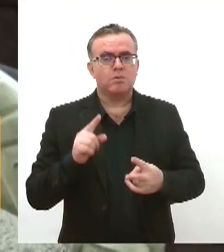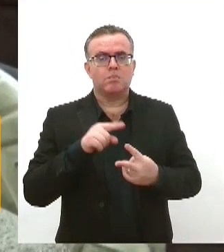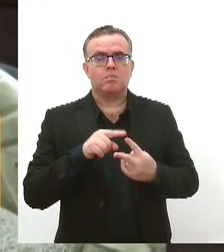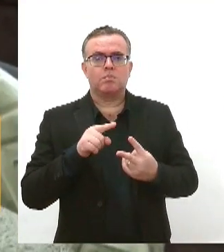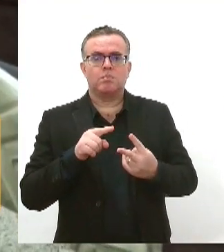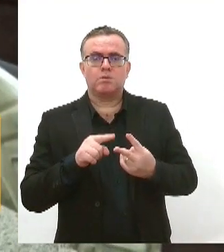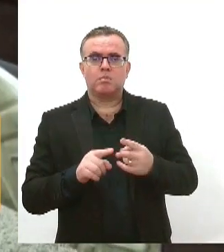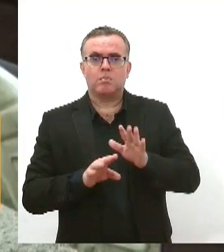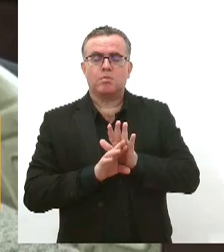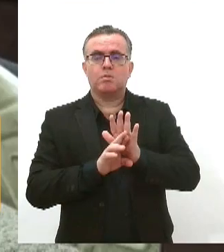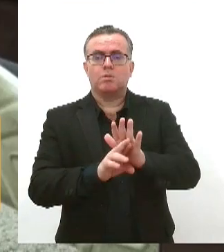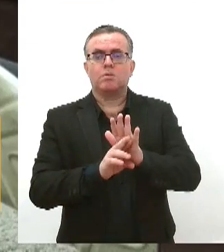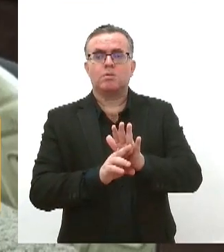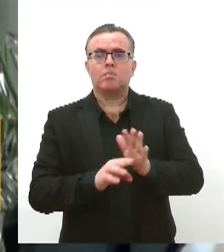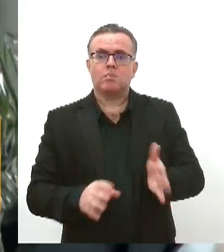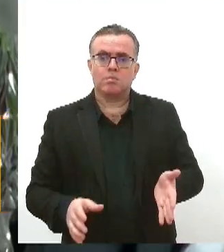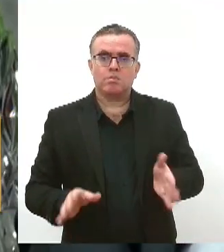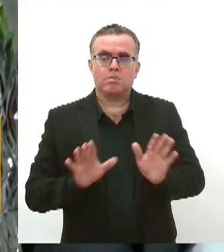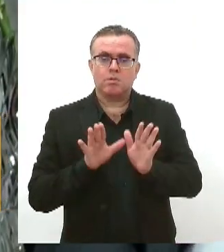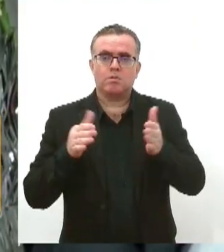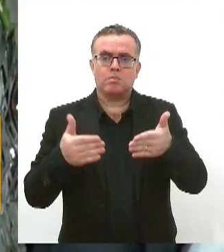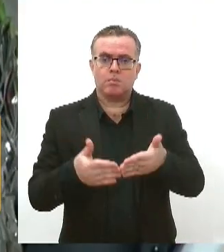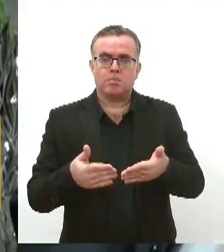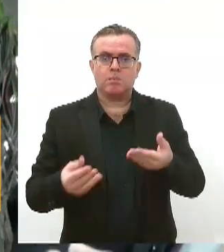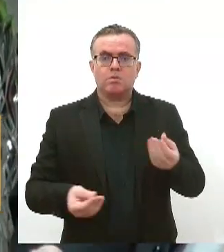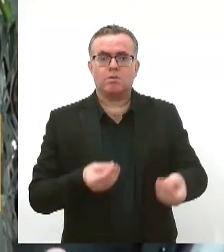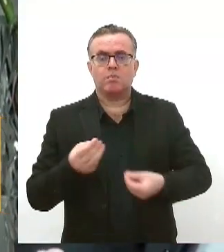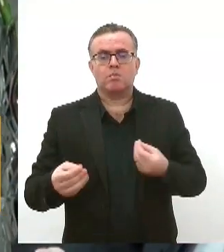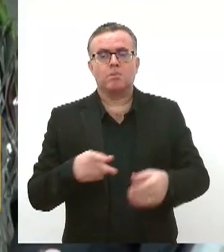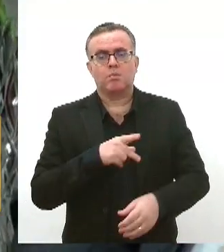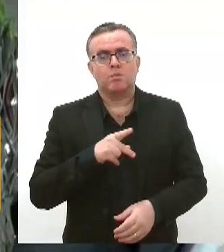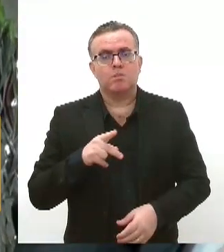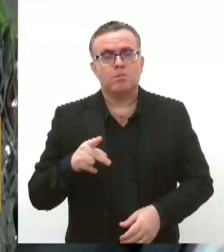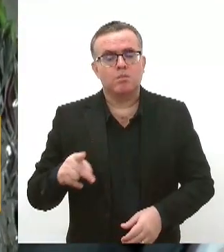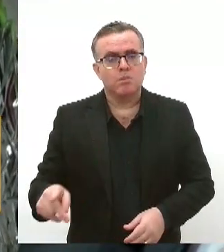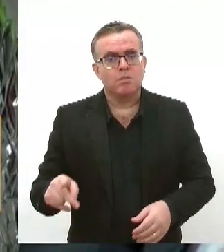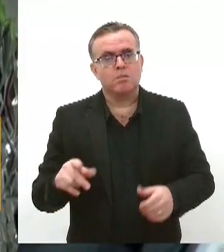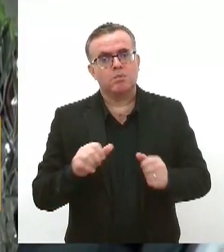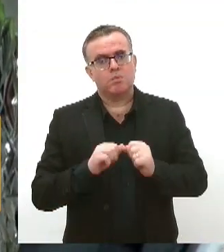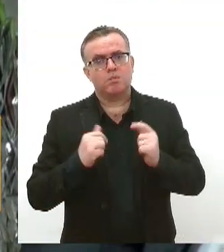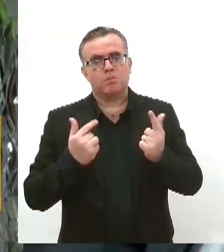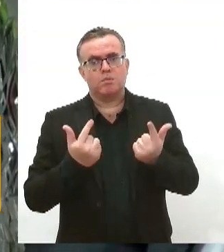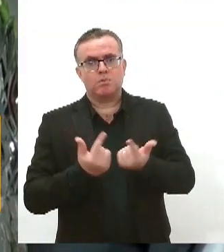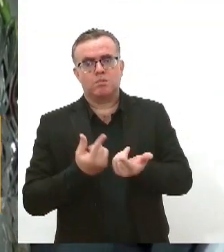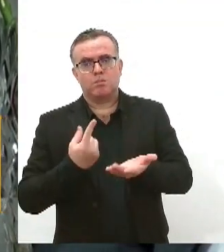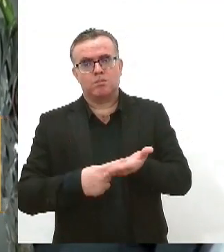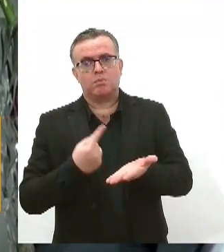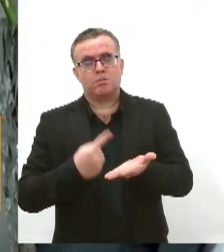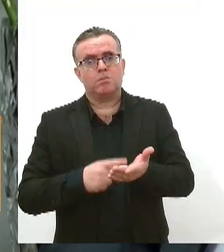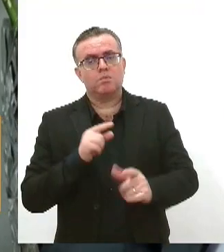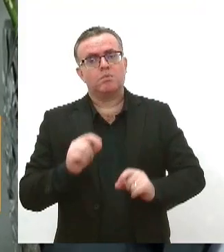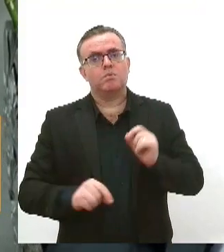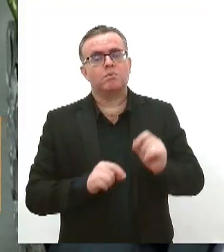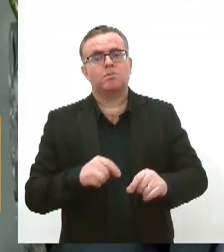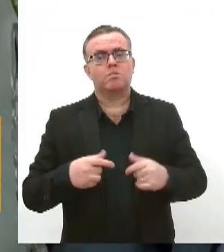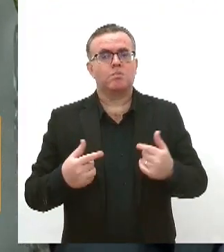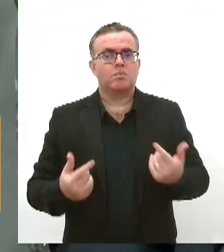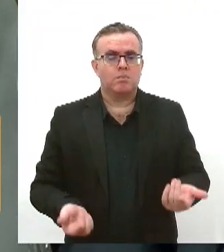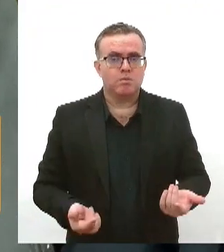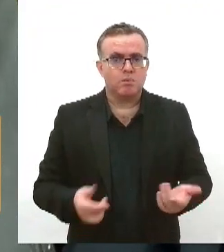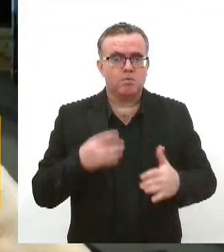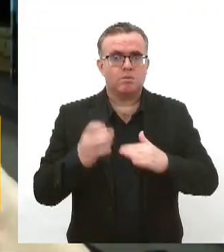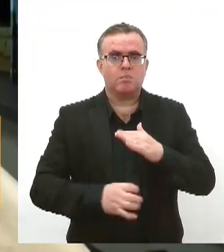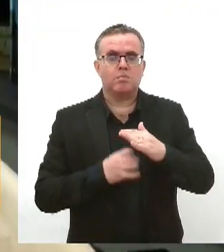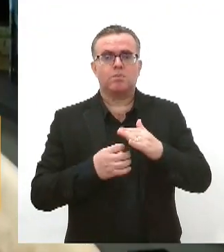Fórum Empresarial, o presidente da Alese, Jefferson Andrade, se comprometeu em apresentar as demandas dos empresários ao governo